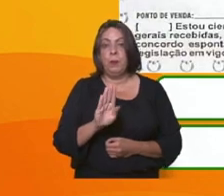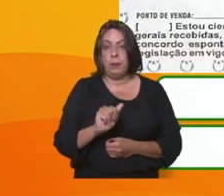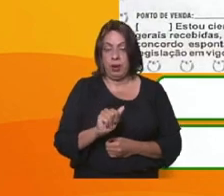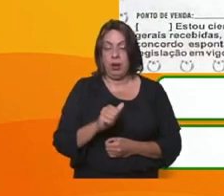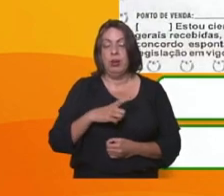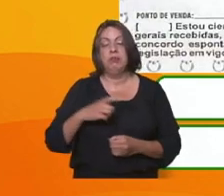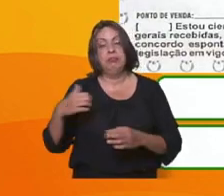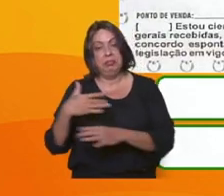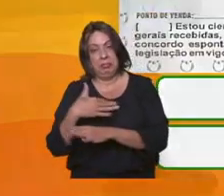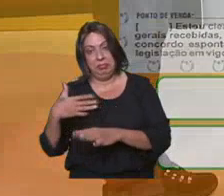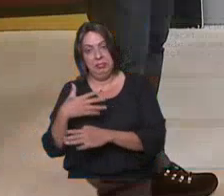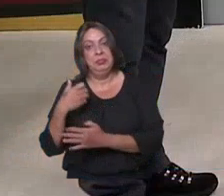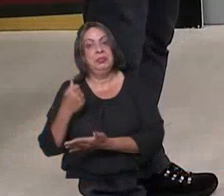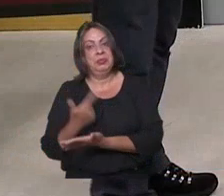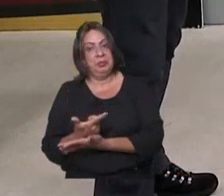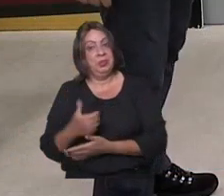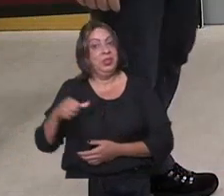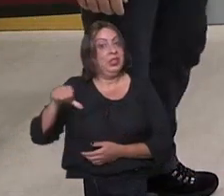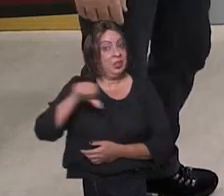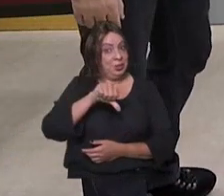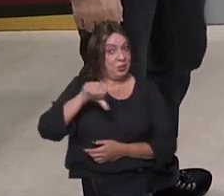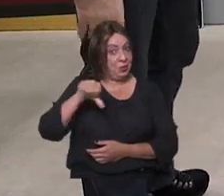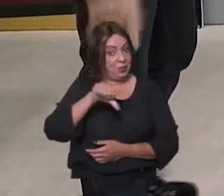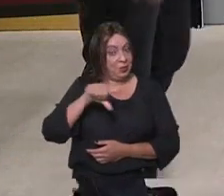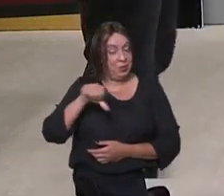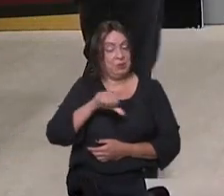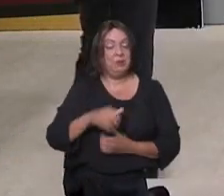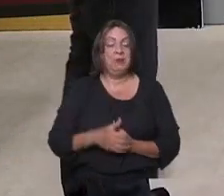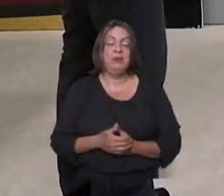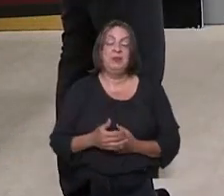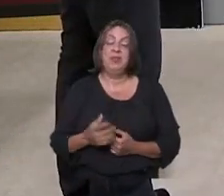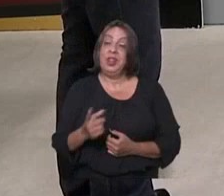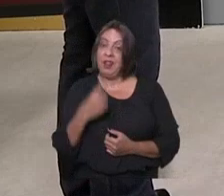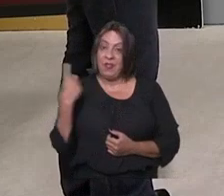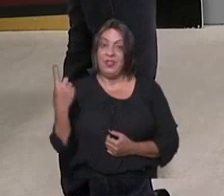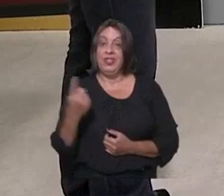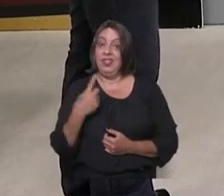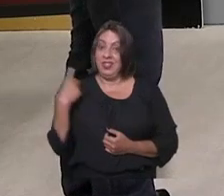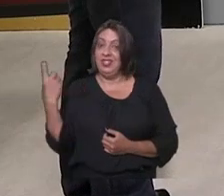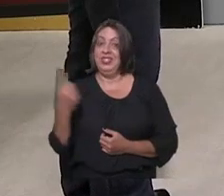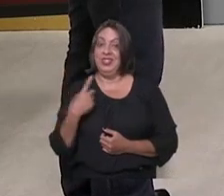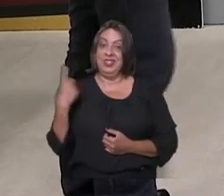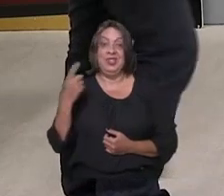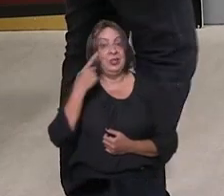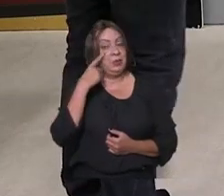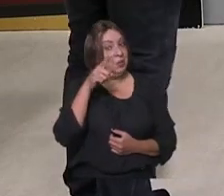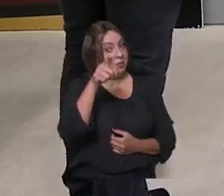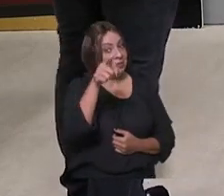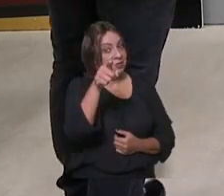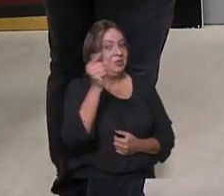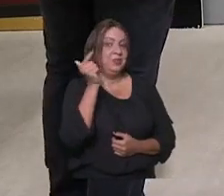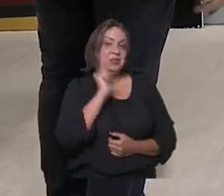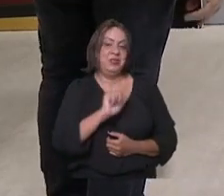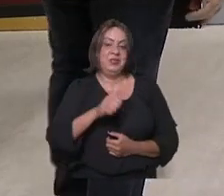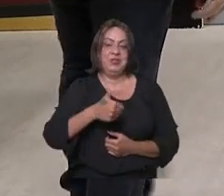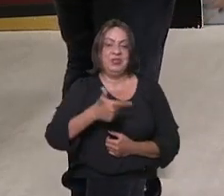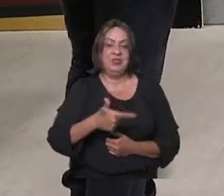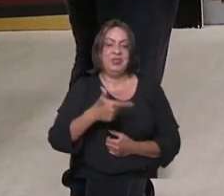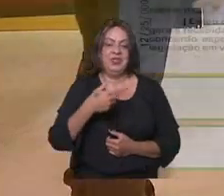Centro. Parabéns! Nono contemplado da manhã, vamos ver agora. Roda aí, roda aí. Tomara que seja você.